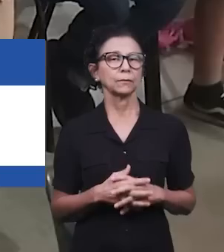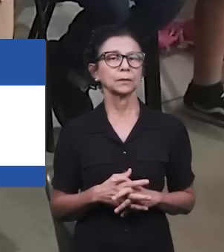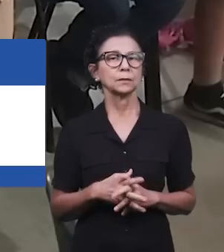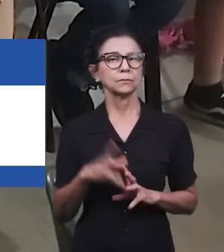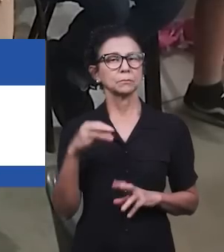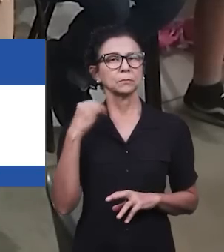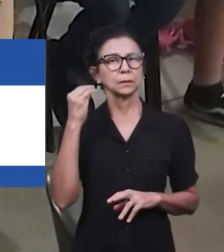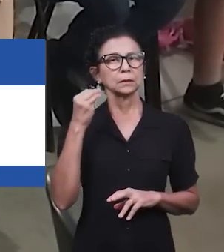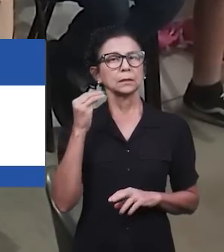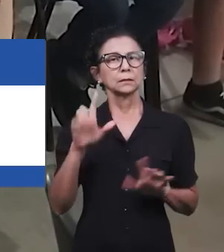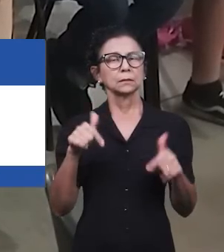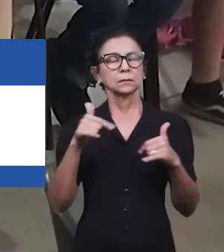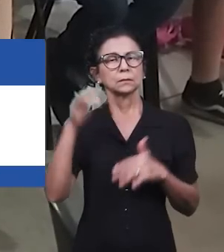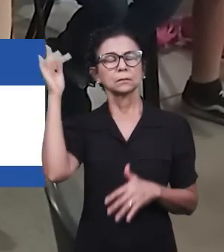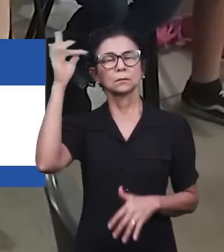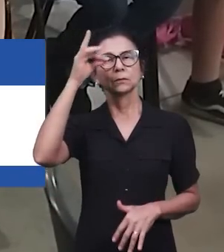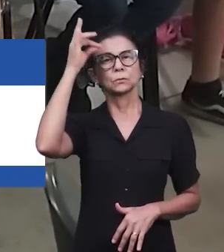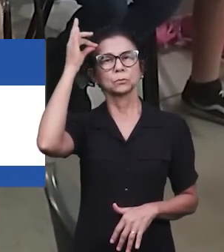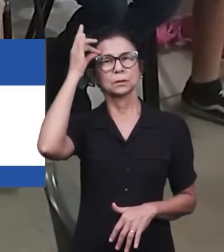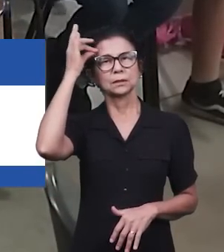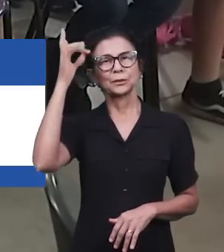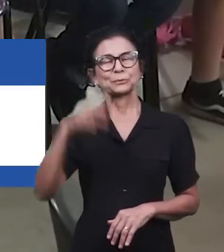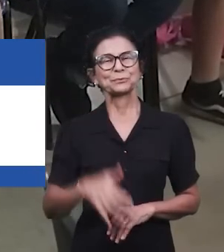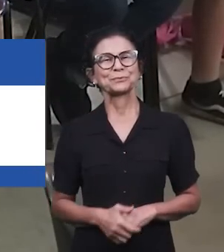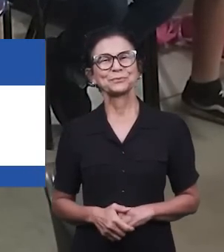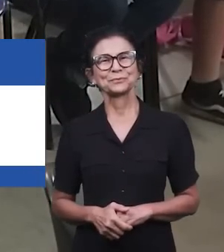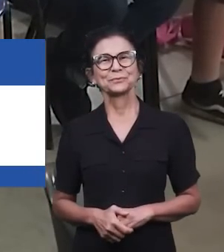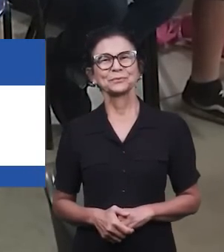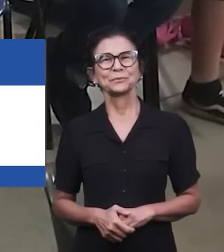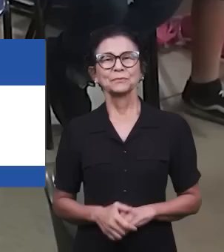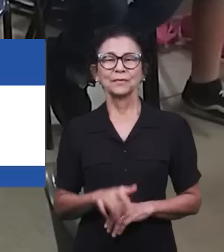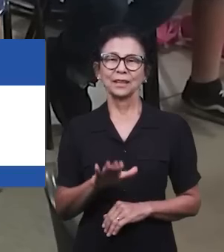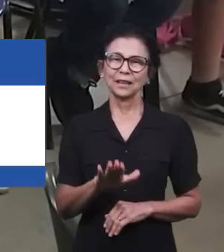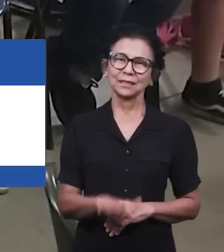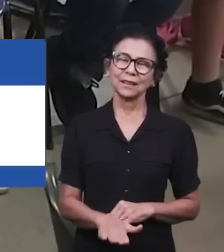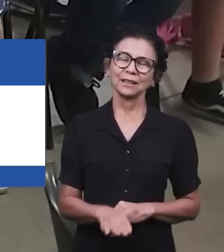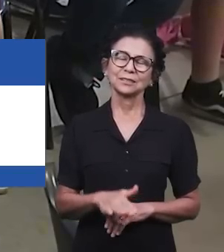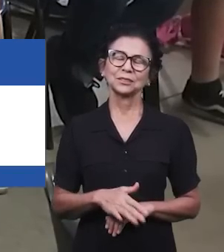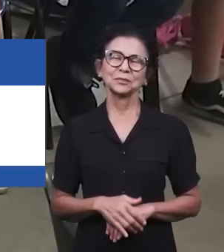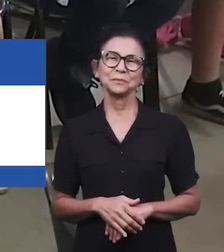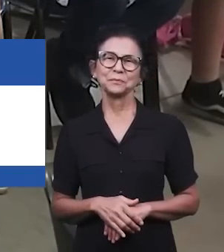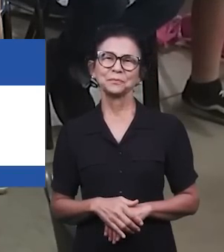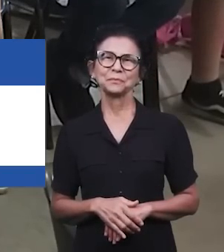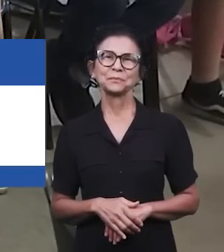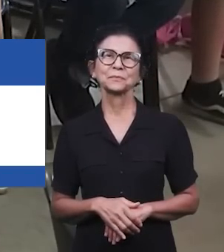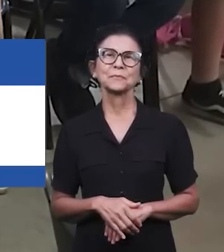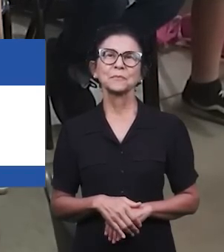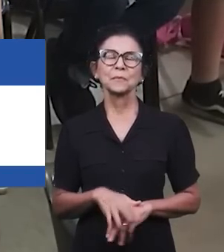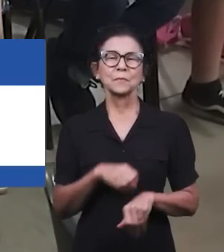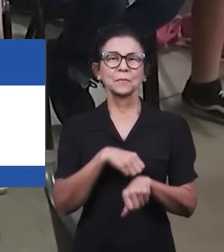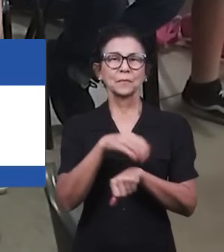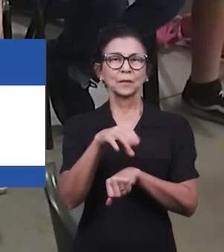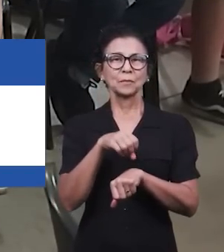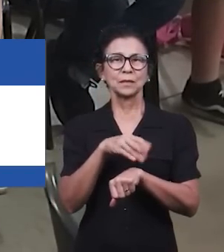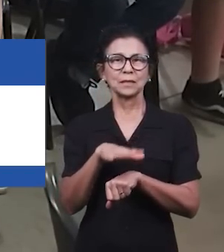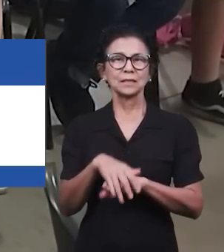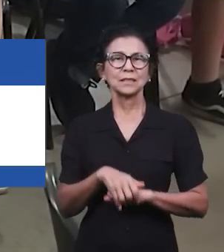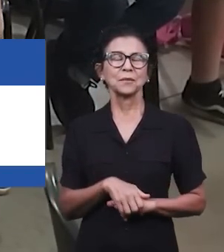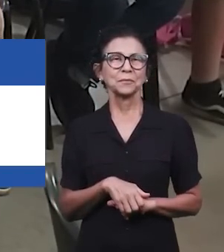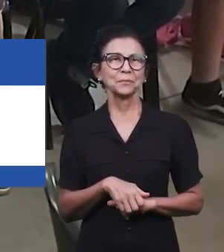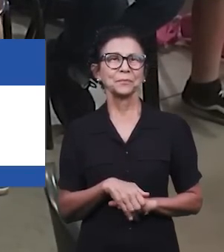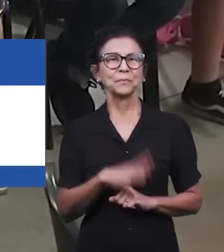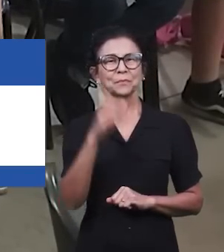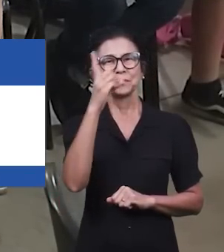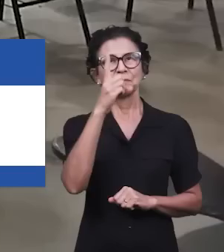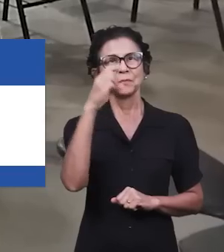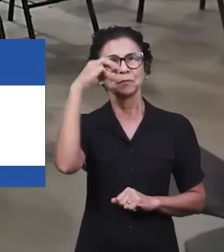do Senhor, sendo notória durante toda a aula. No período da tarde, acompanharam a transmissão via satélite do Manaim Domingos